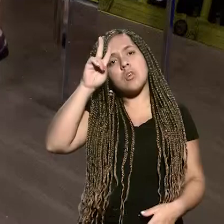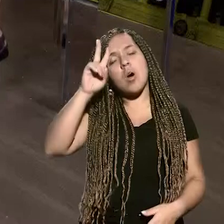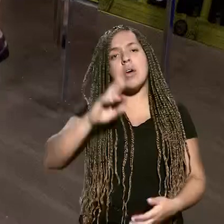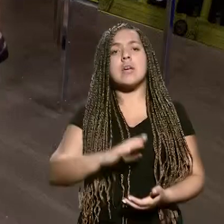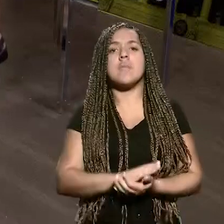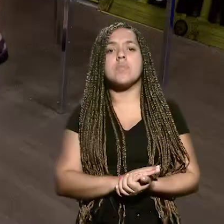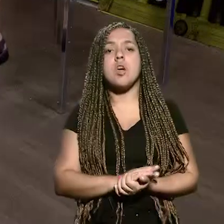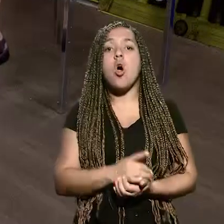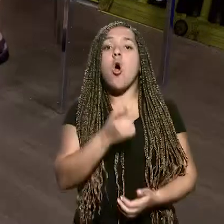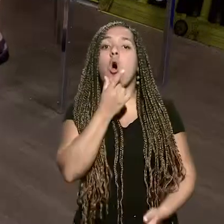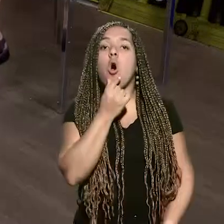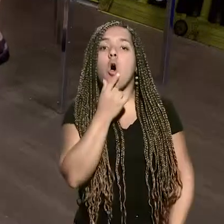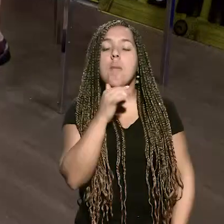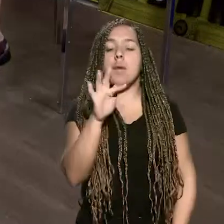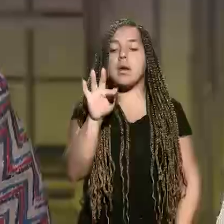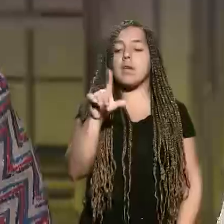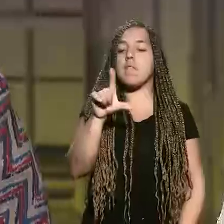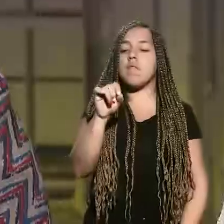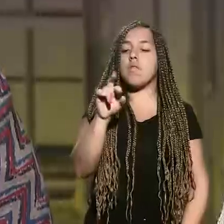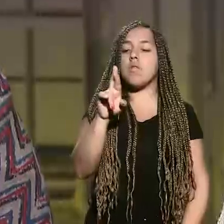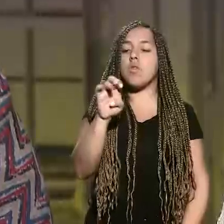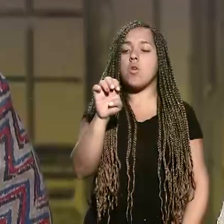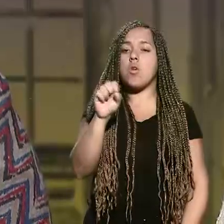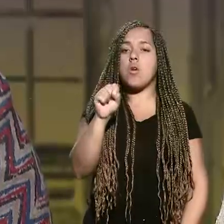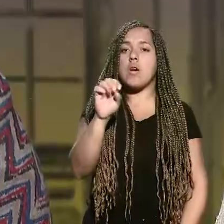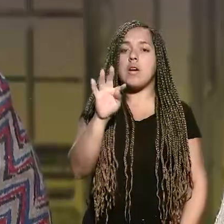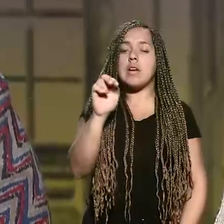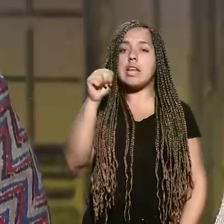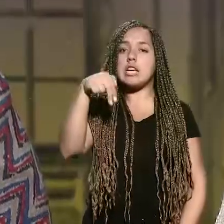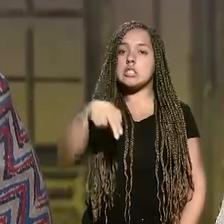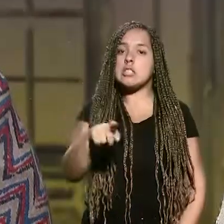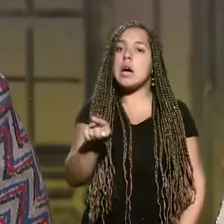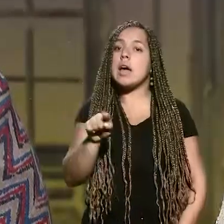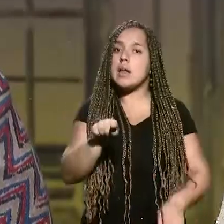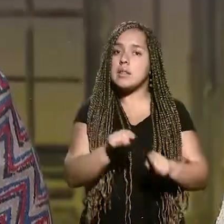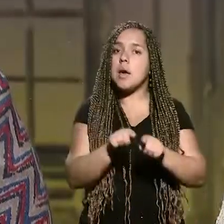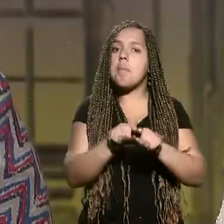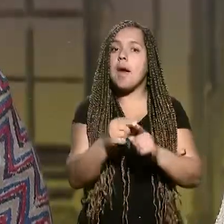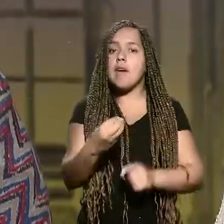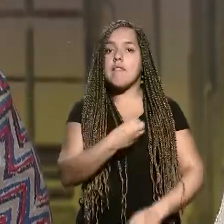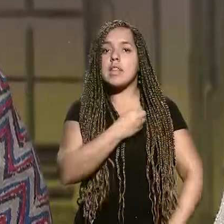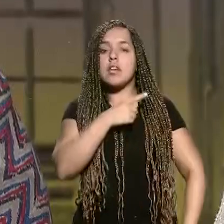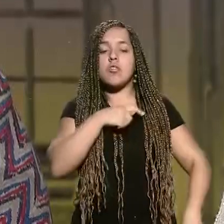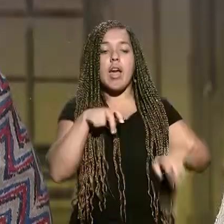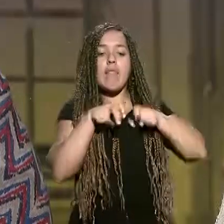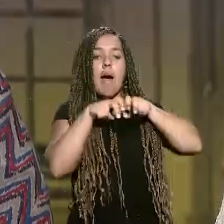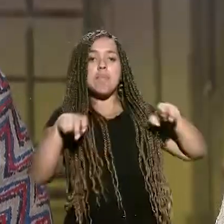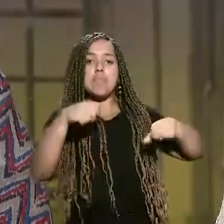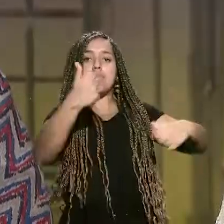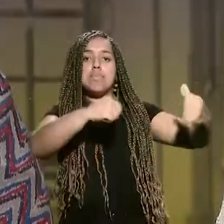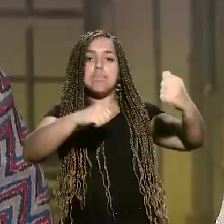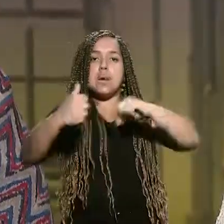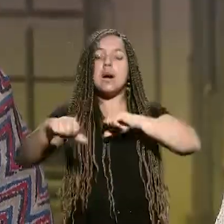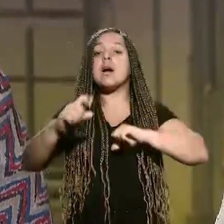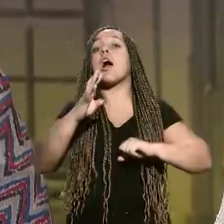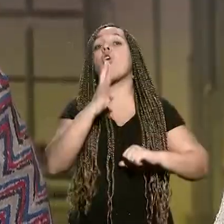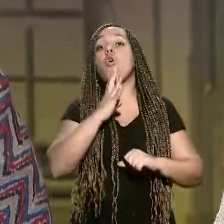aí nesse grupo. Mas o Florestan Fernandes estava na banca da Neuza,